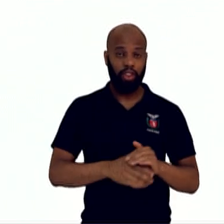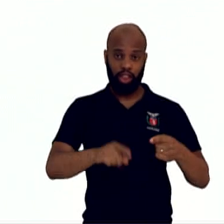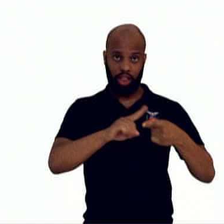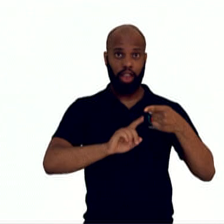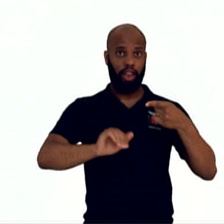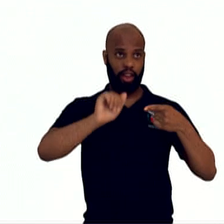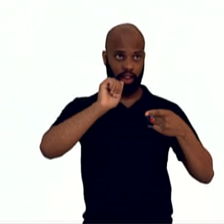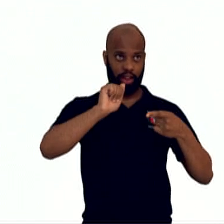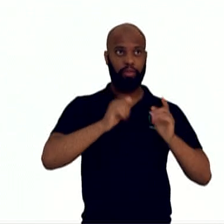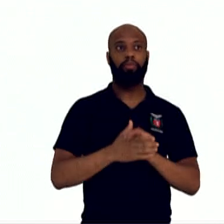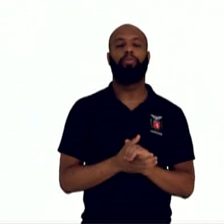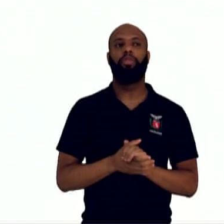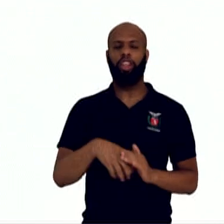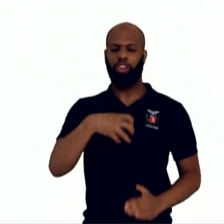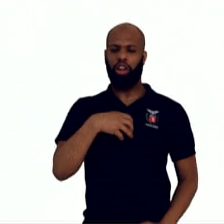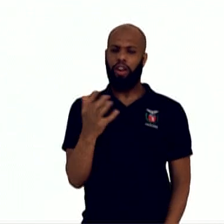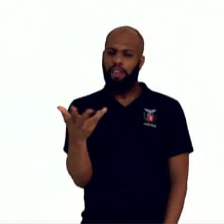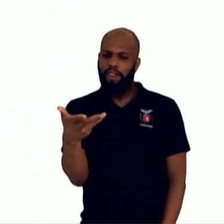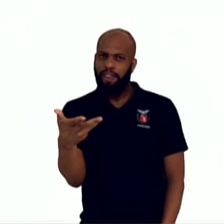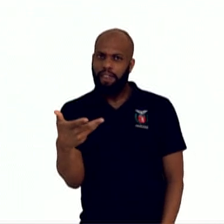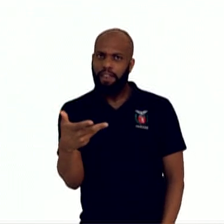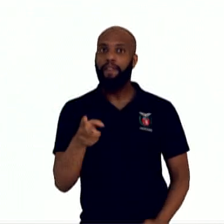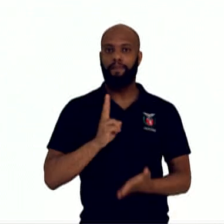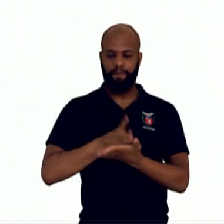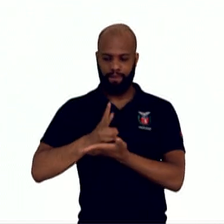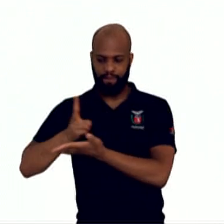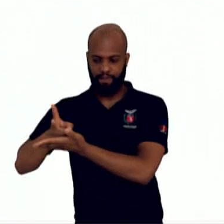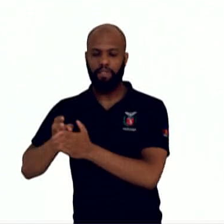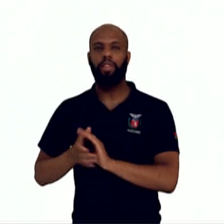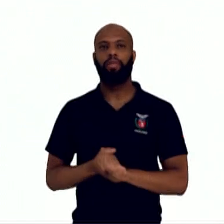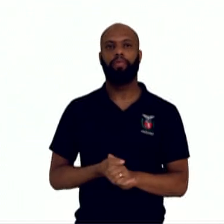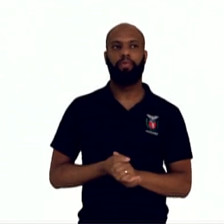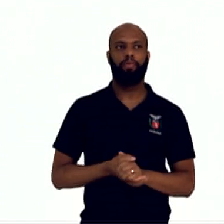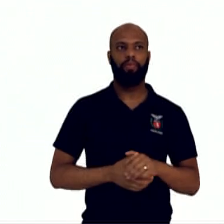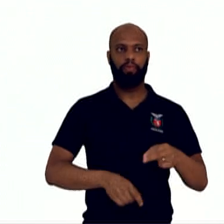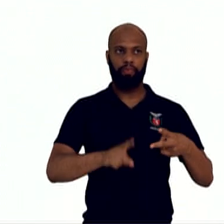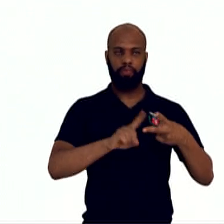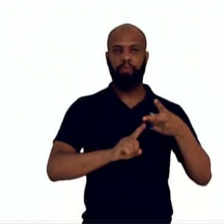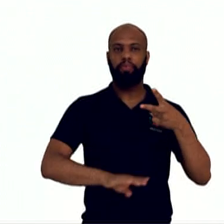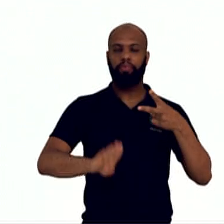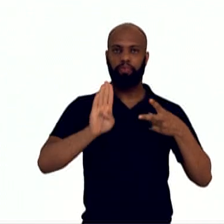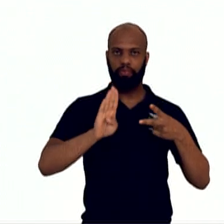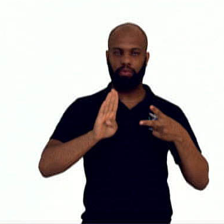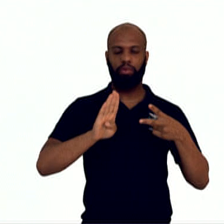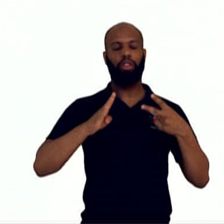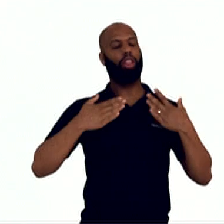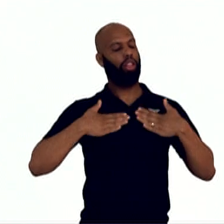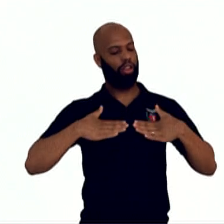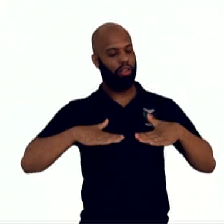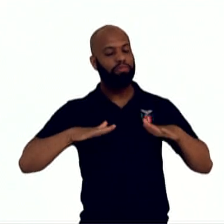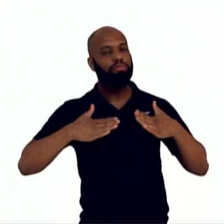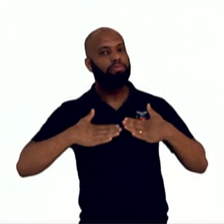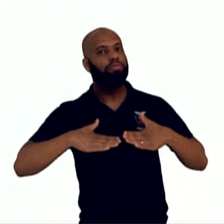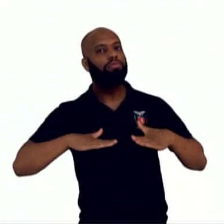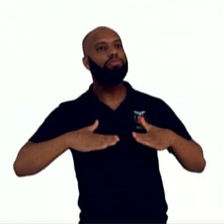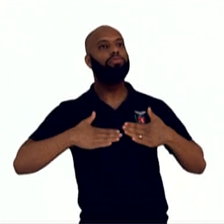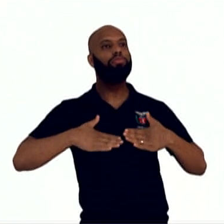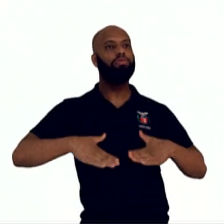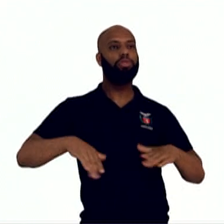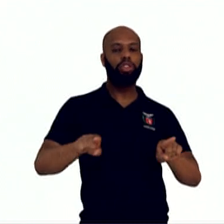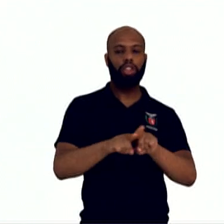A, rápidas e contínuas. Letra B, lentas